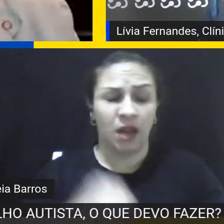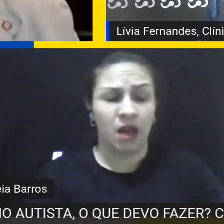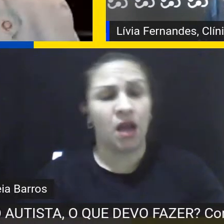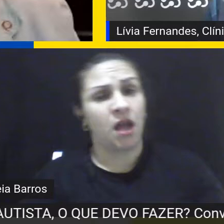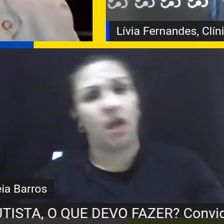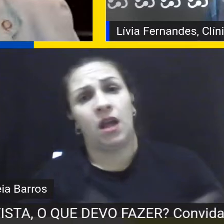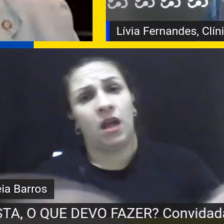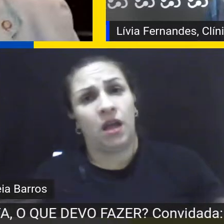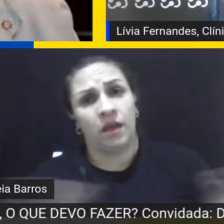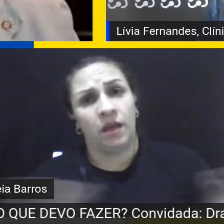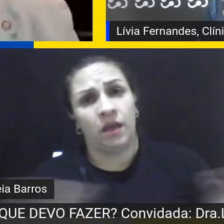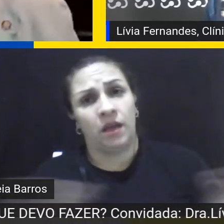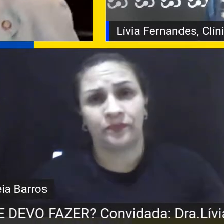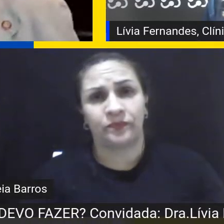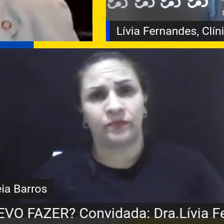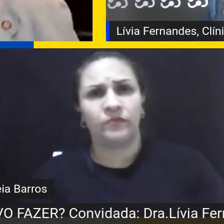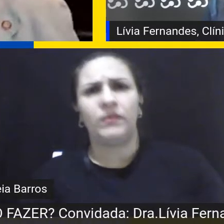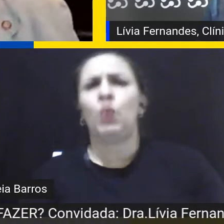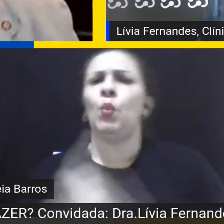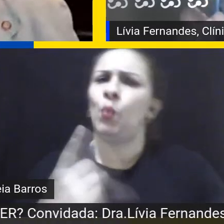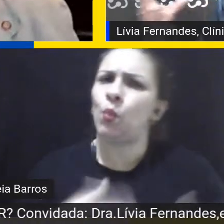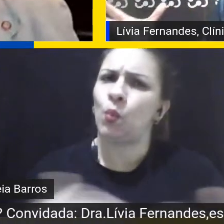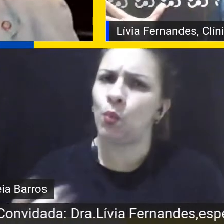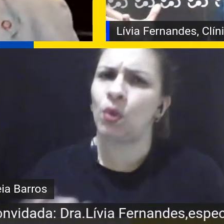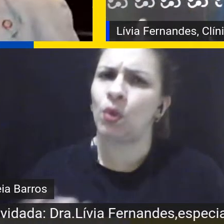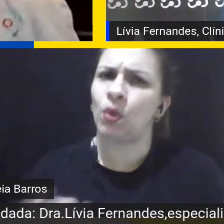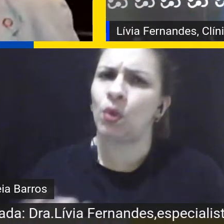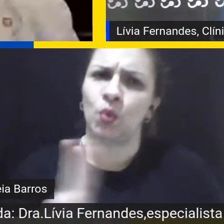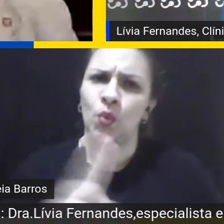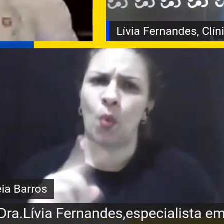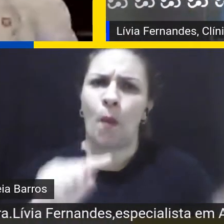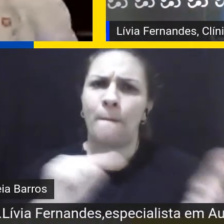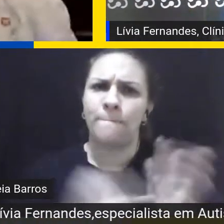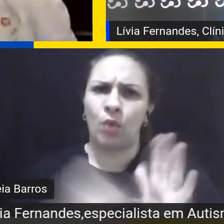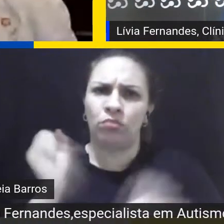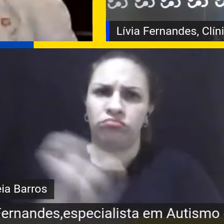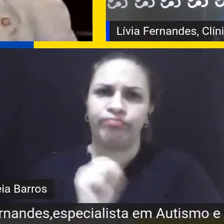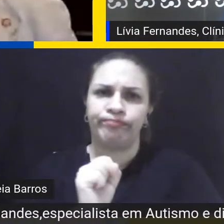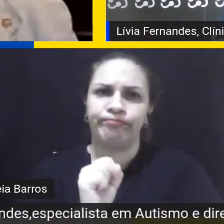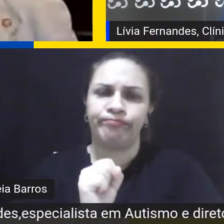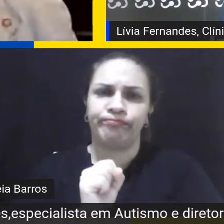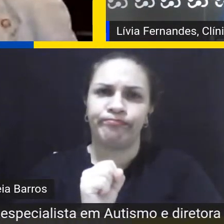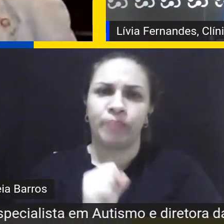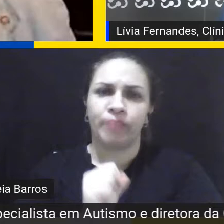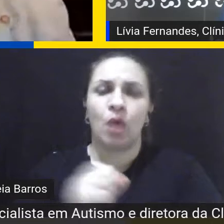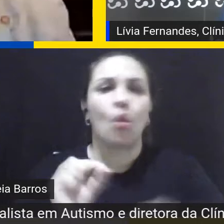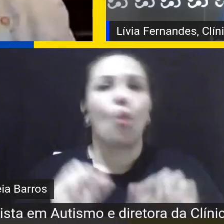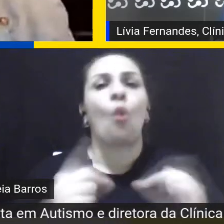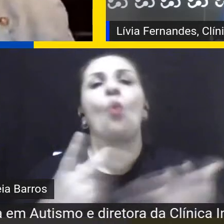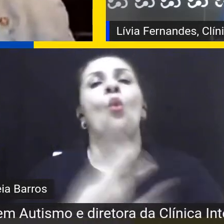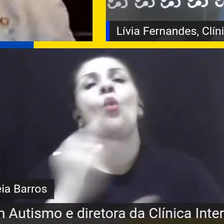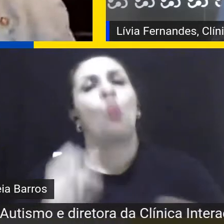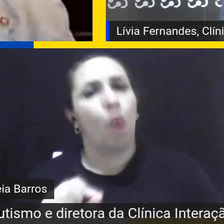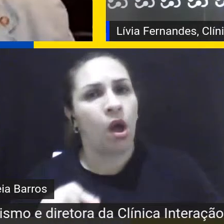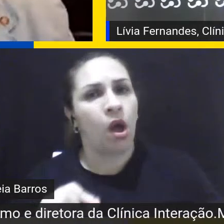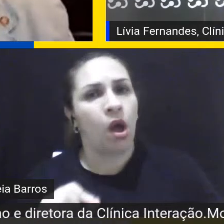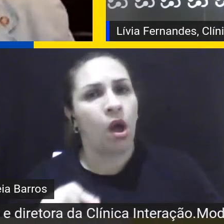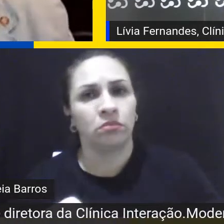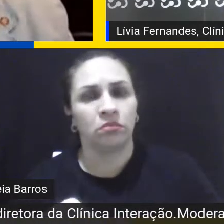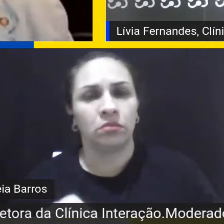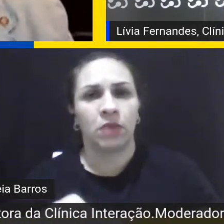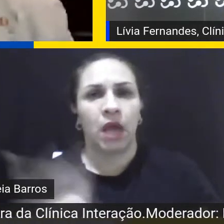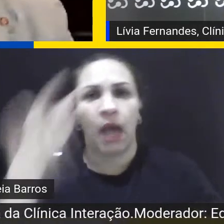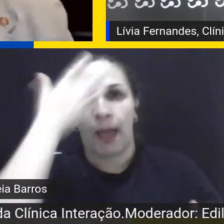Então, uma das coisas a gente chama ponto de estagnação. Quando os terapeutas